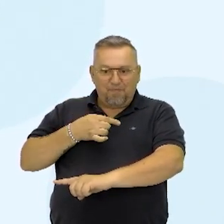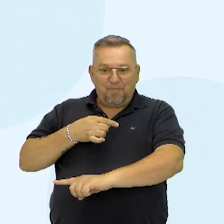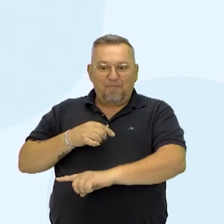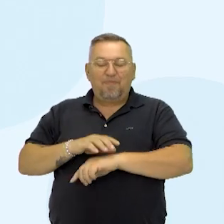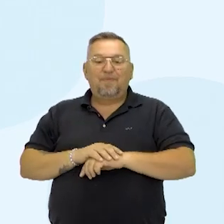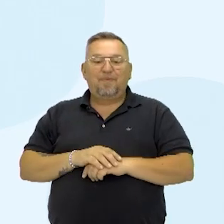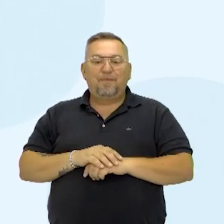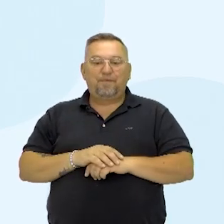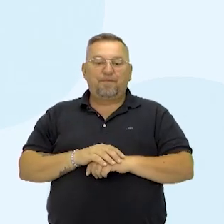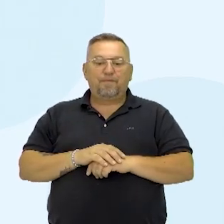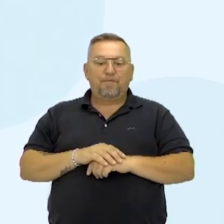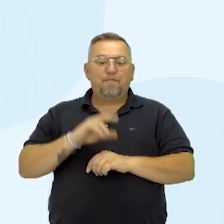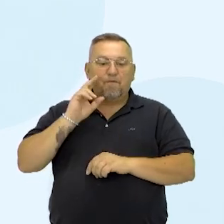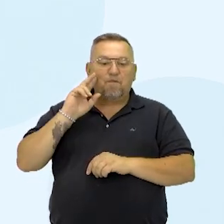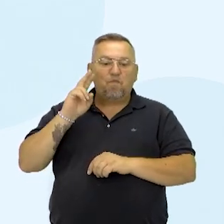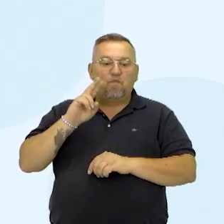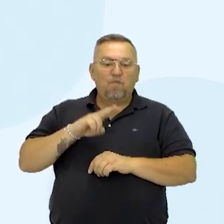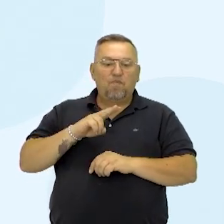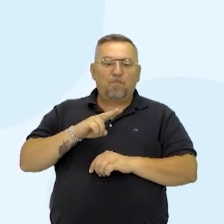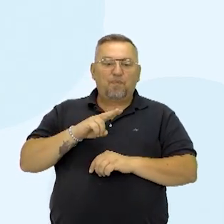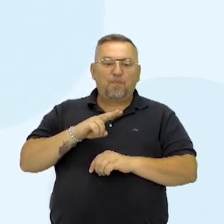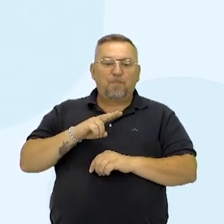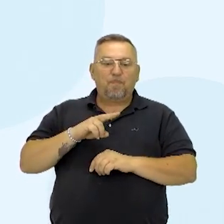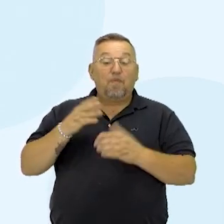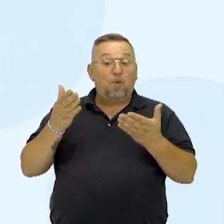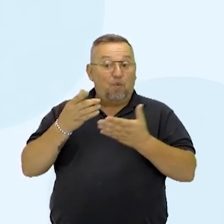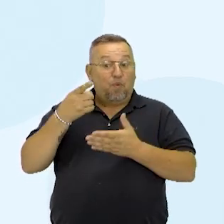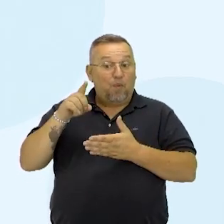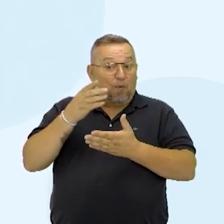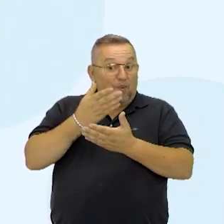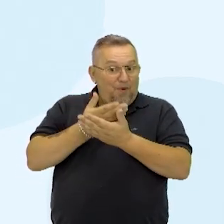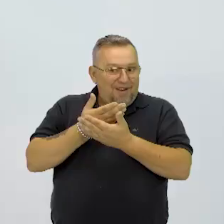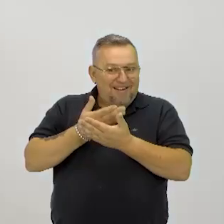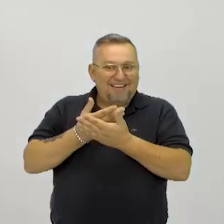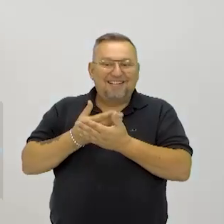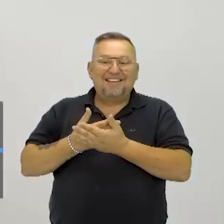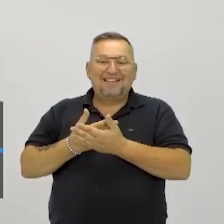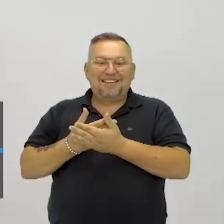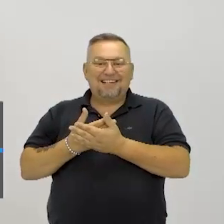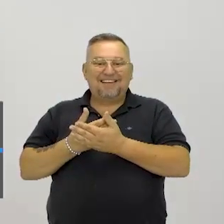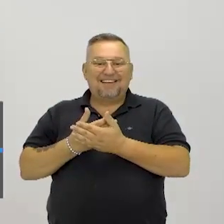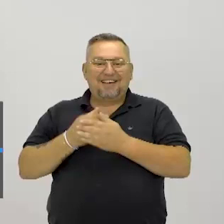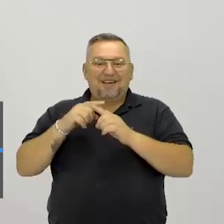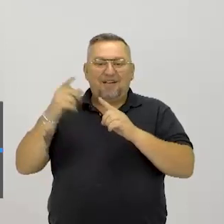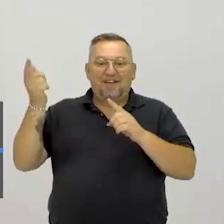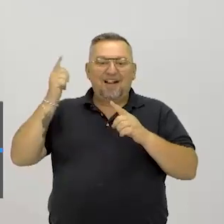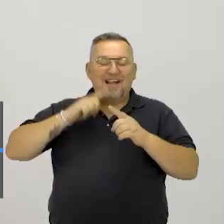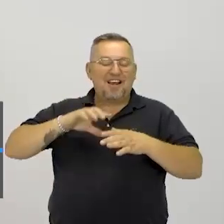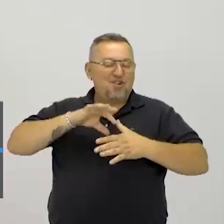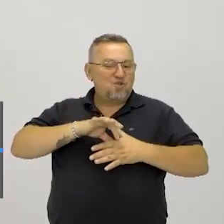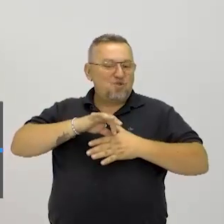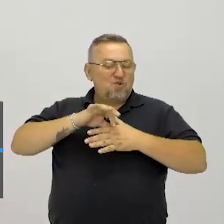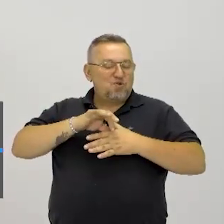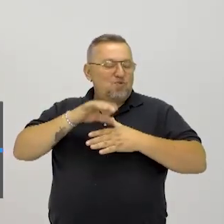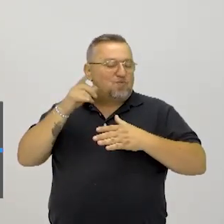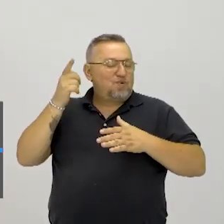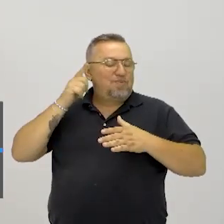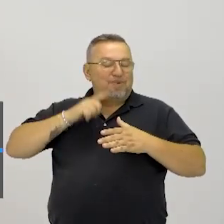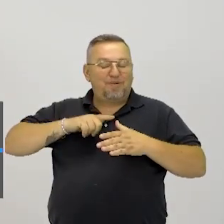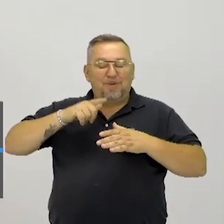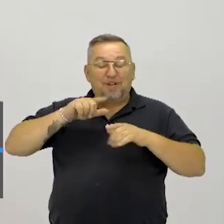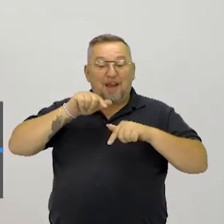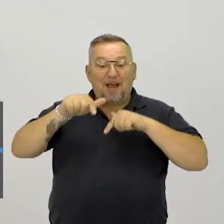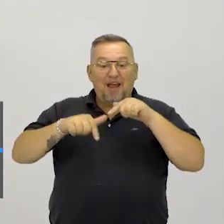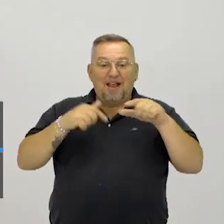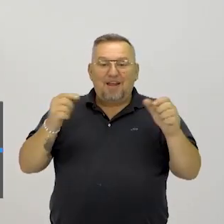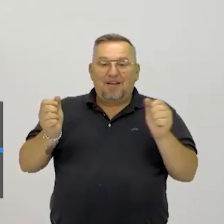8º ano, sequência de atividade 2. Hoje é a última aula. Então, para liderar aqui a nossa aula, para poder trabalhar